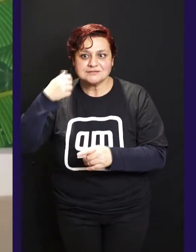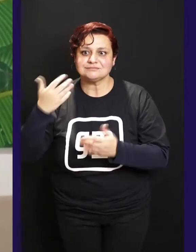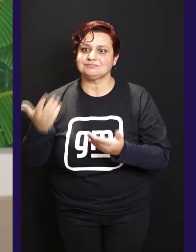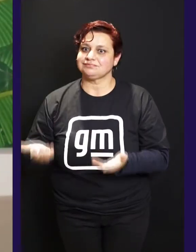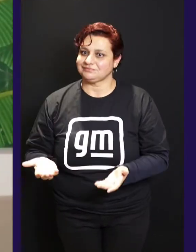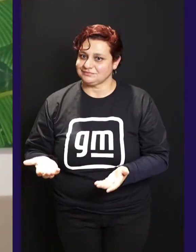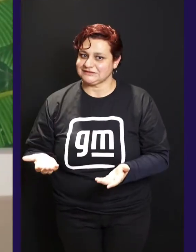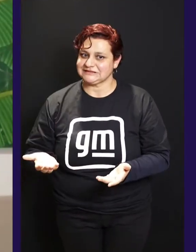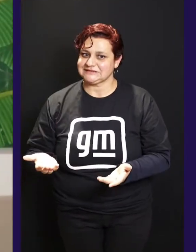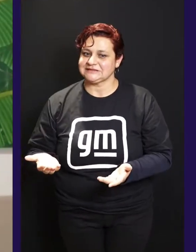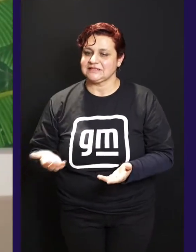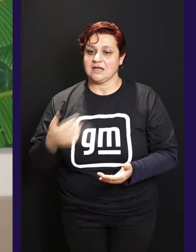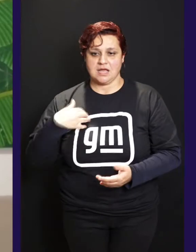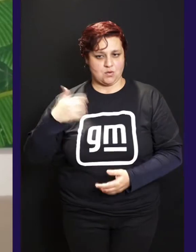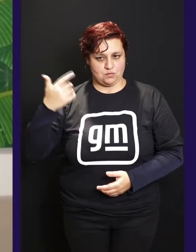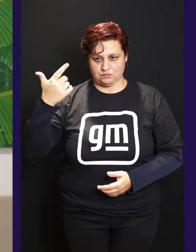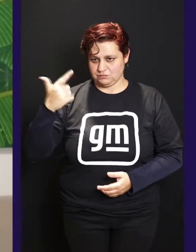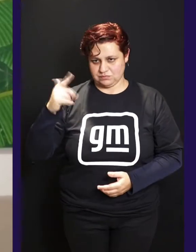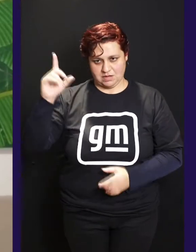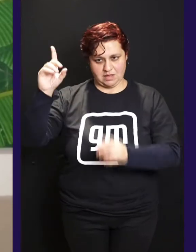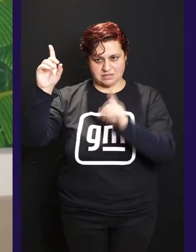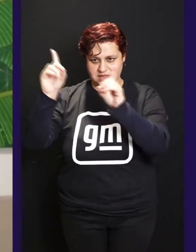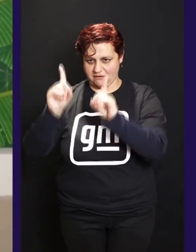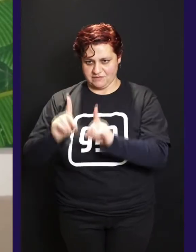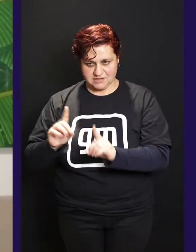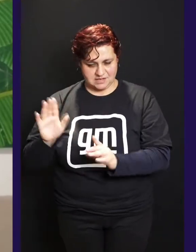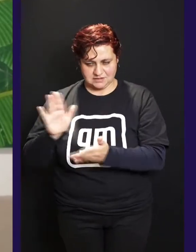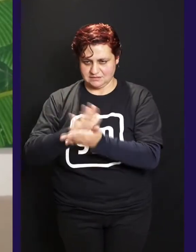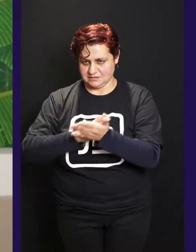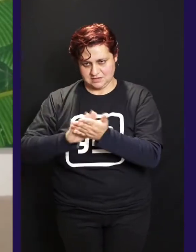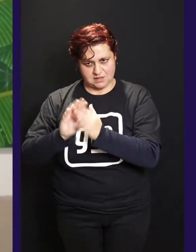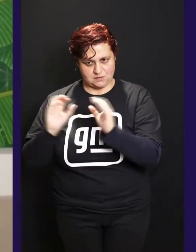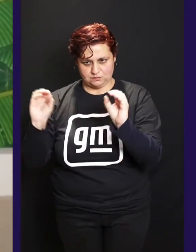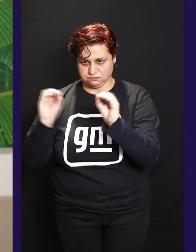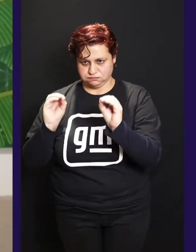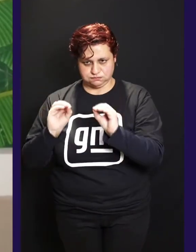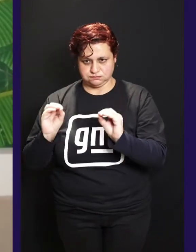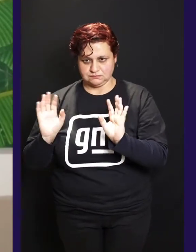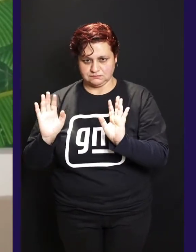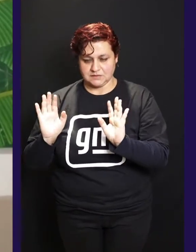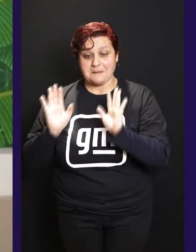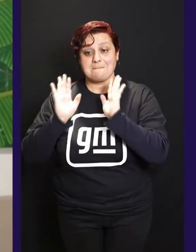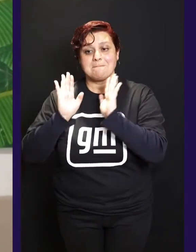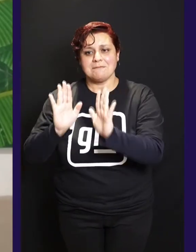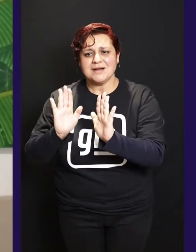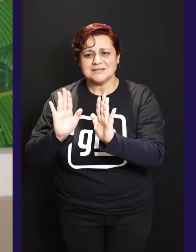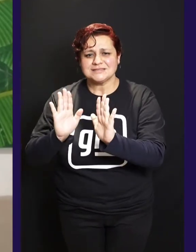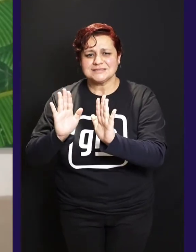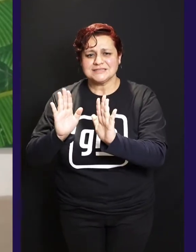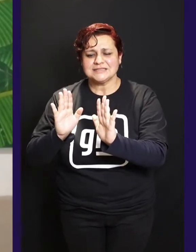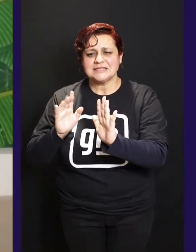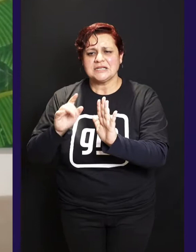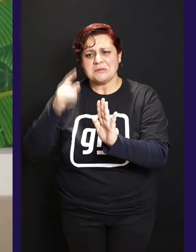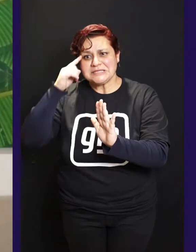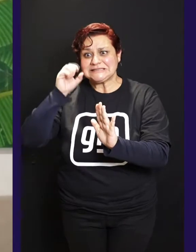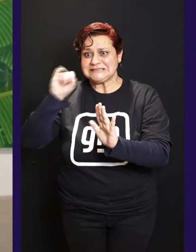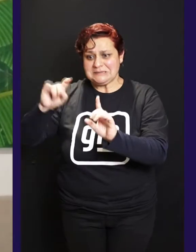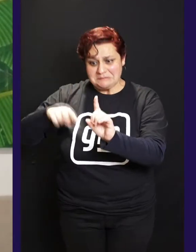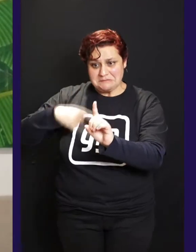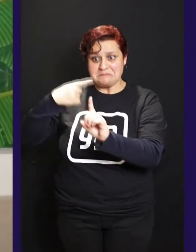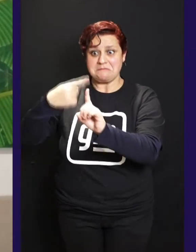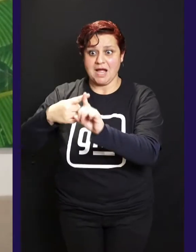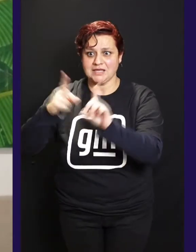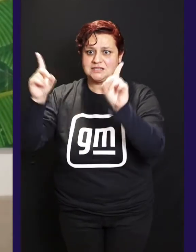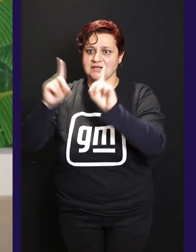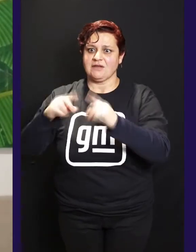Eu não tenho deficiência, mas assim, fico imaginando também como que isso pode acabar se somando, né?